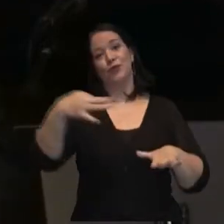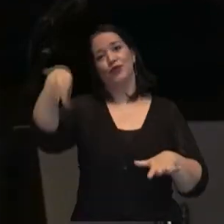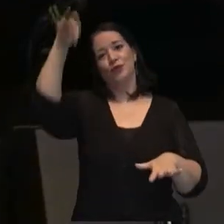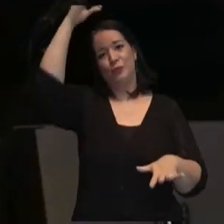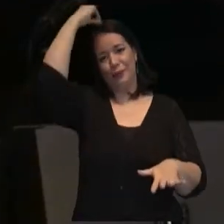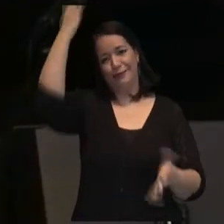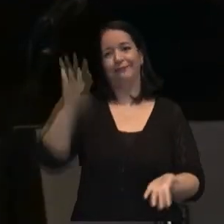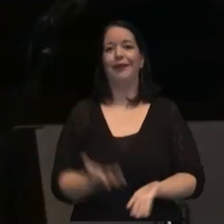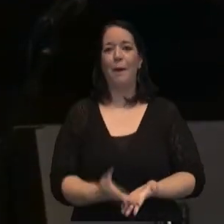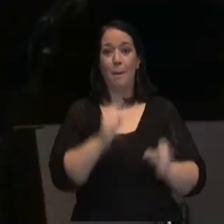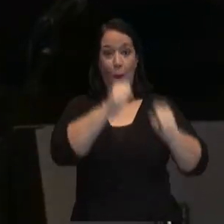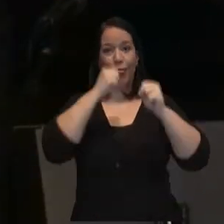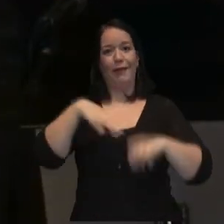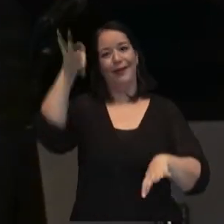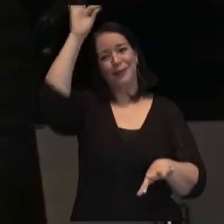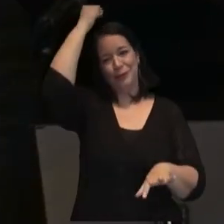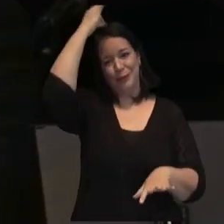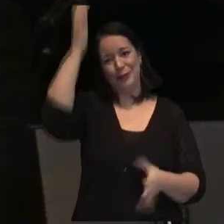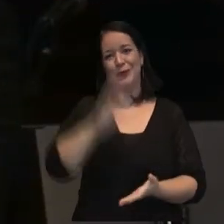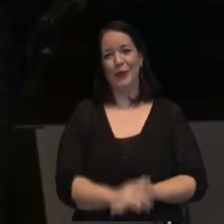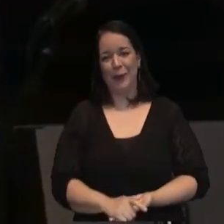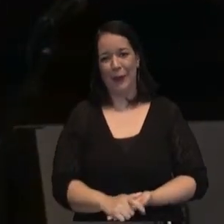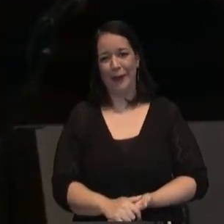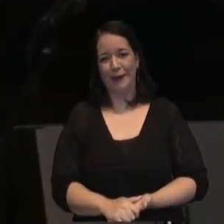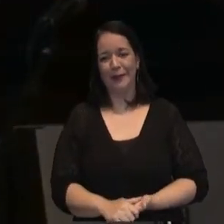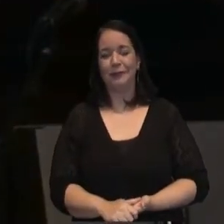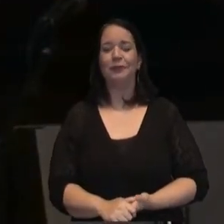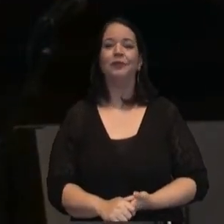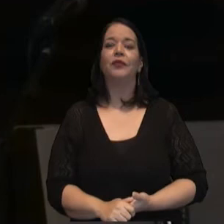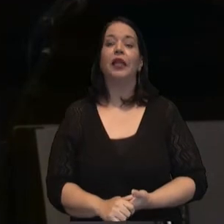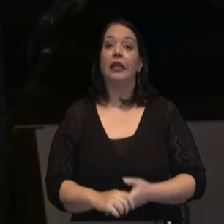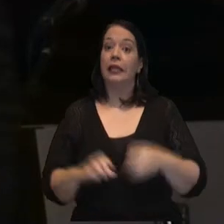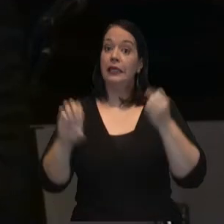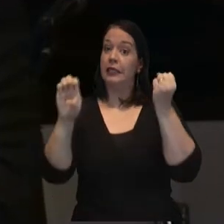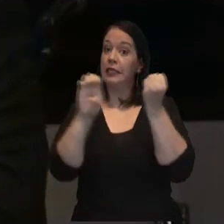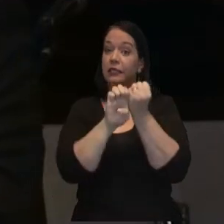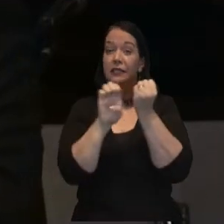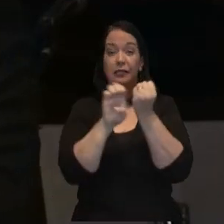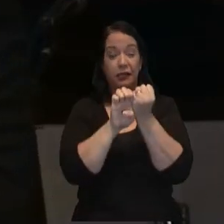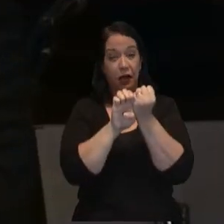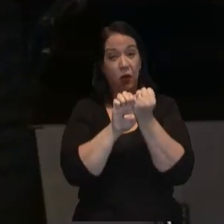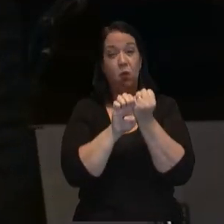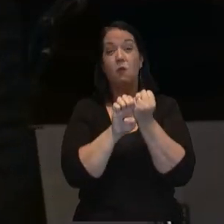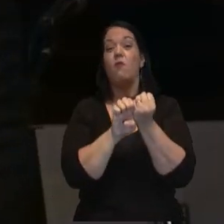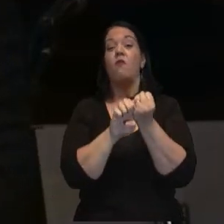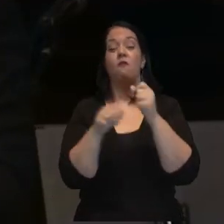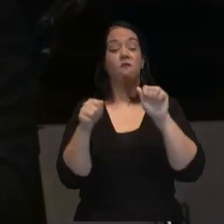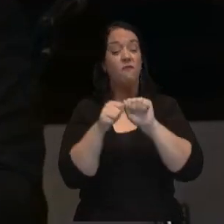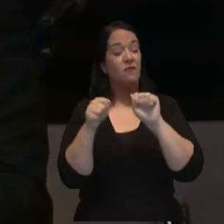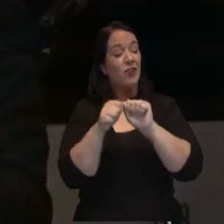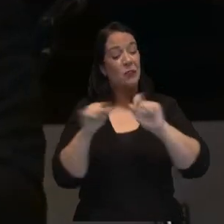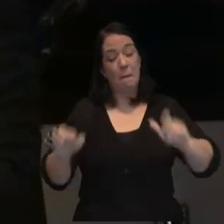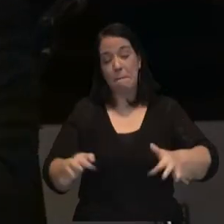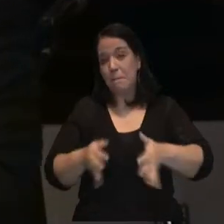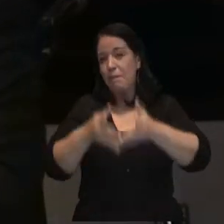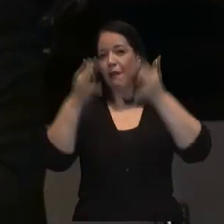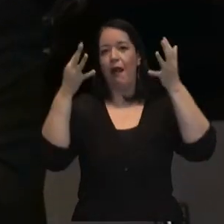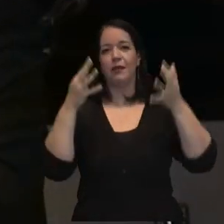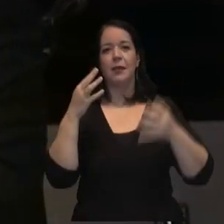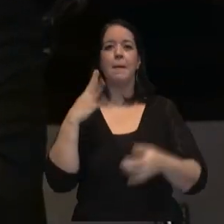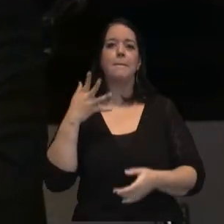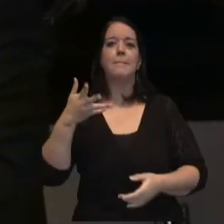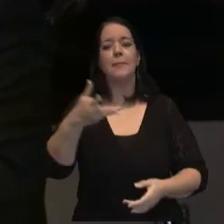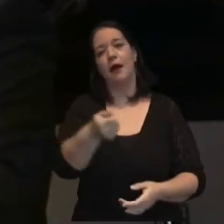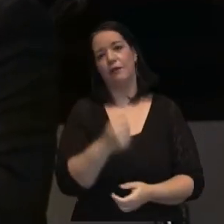muitos milagres preciosos que estão registrados na palavra do Senhor. Eu quero